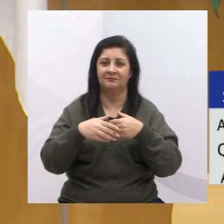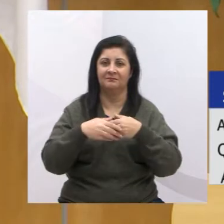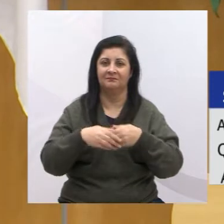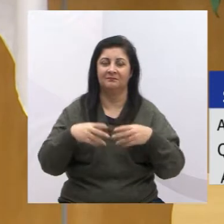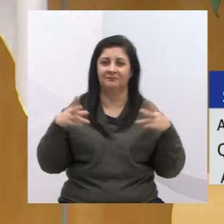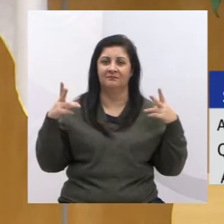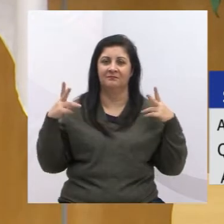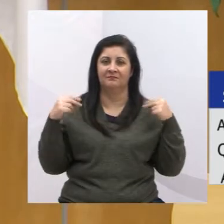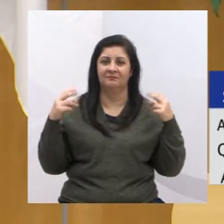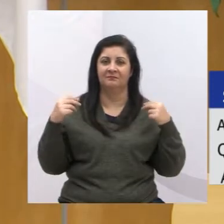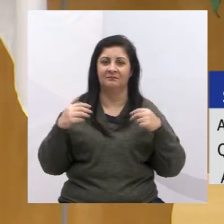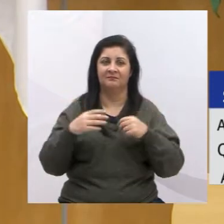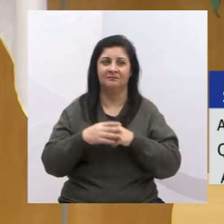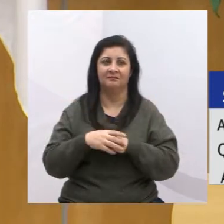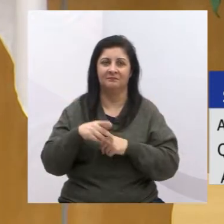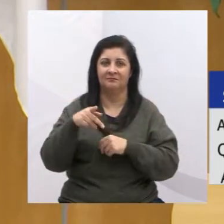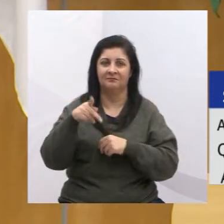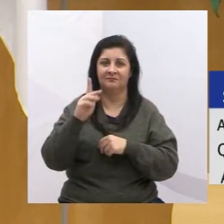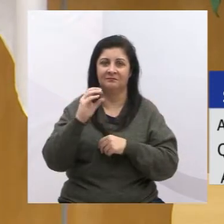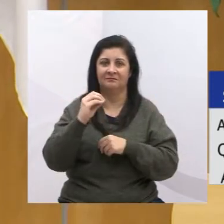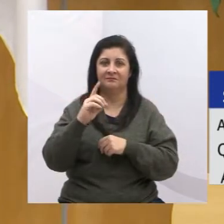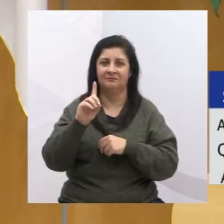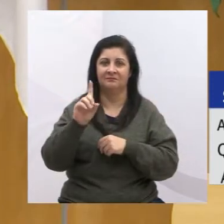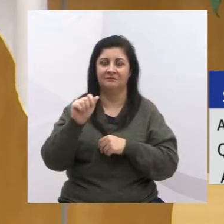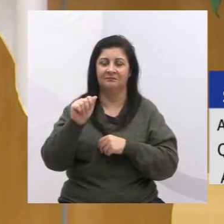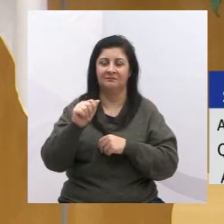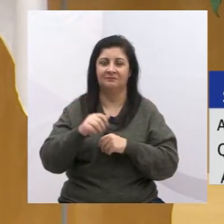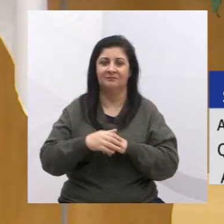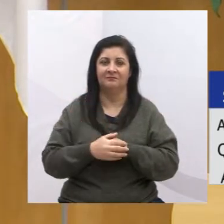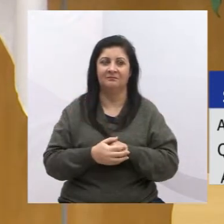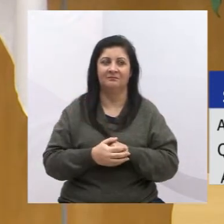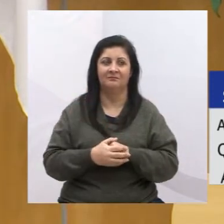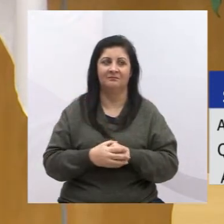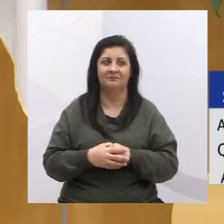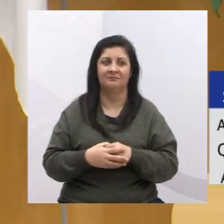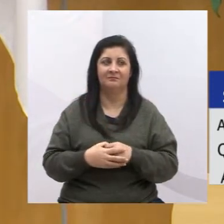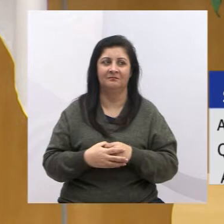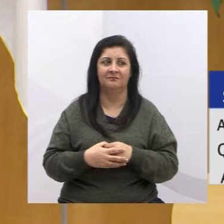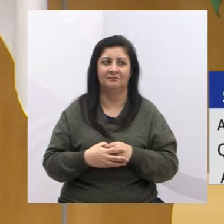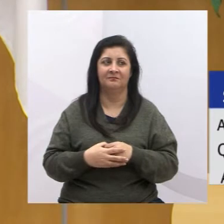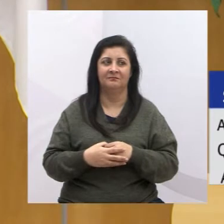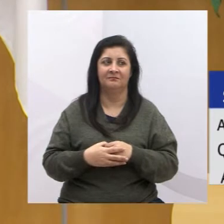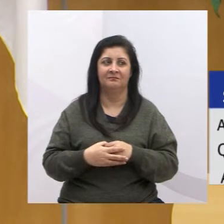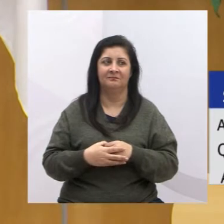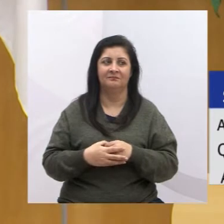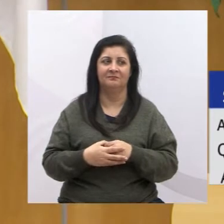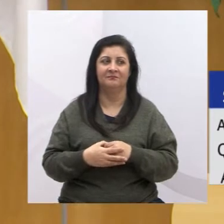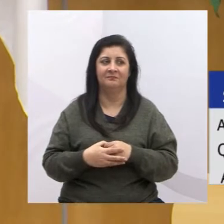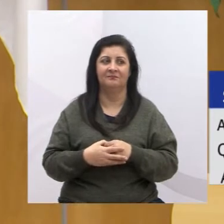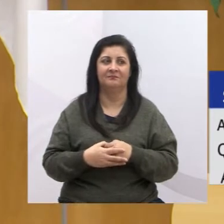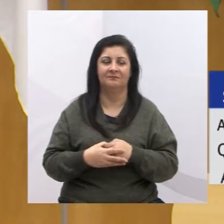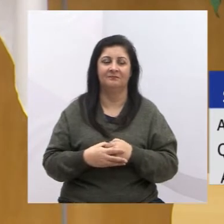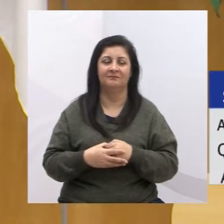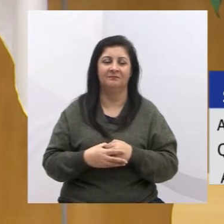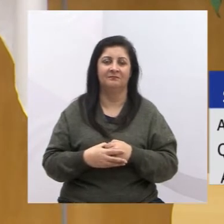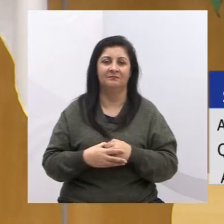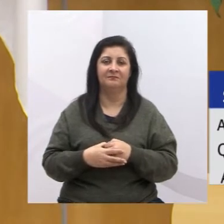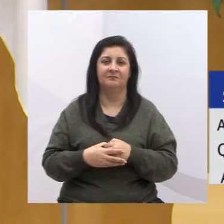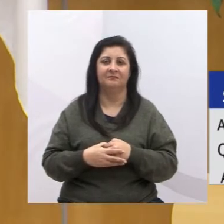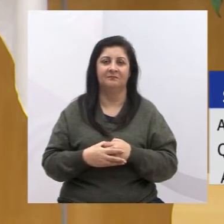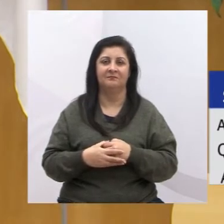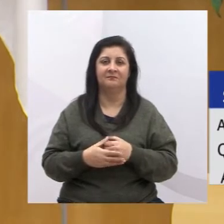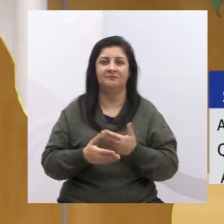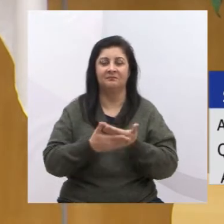motorista, o Coda, que faz aniversário no dia 31, antes da nossa próxima sessão.